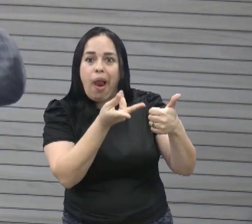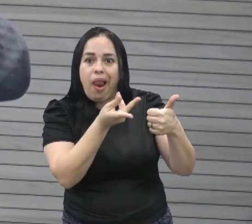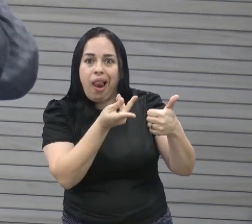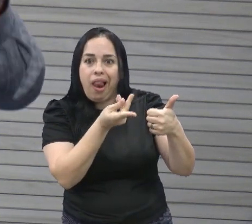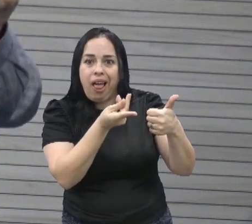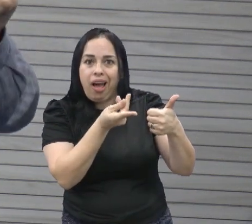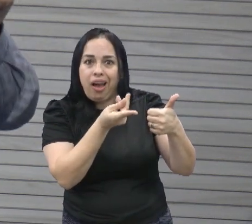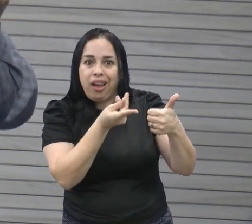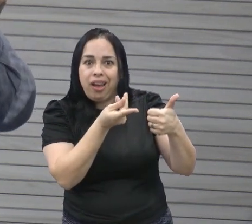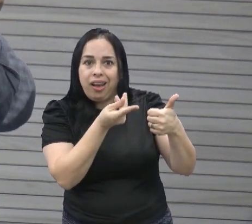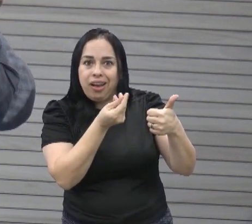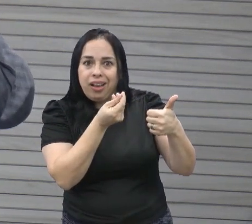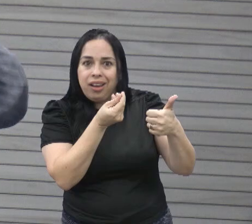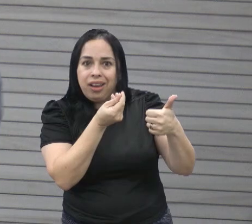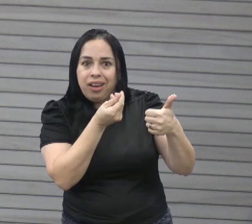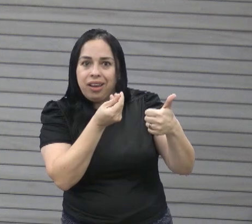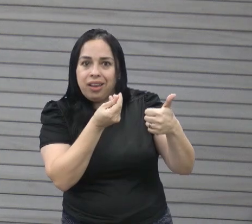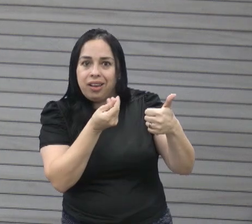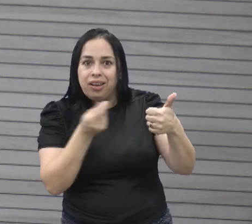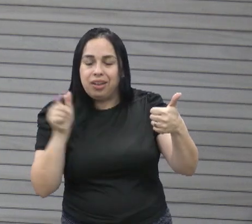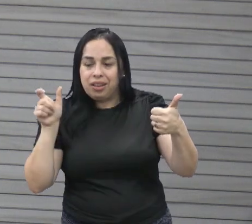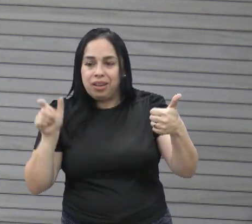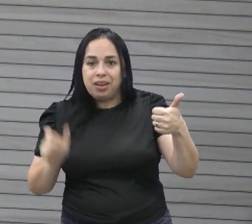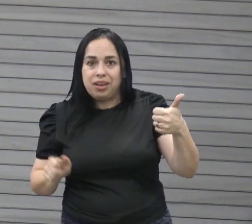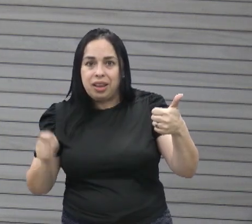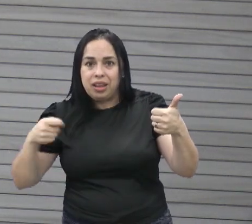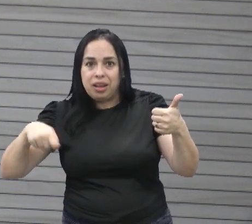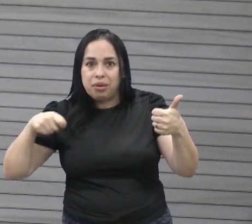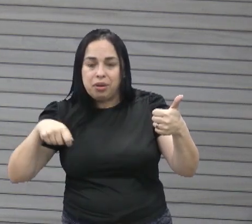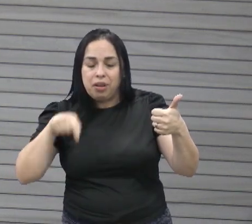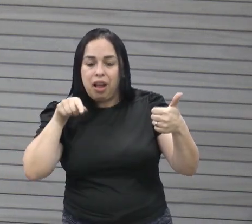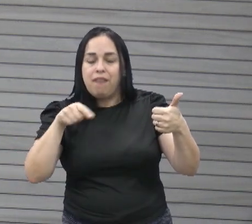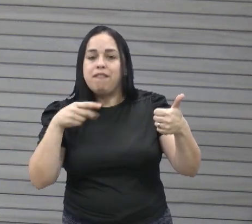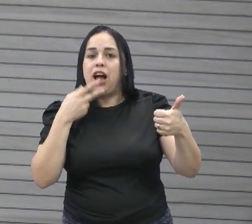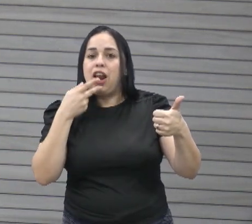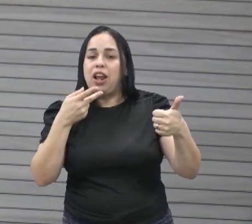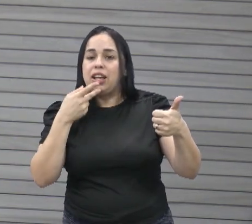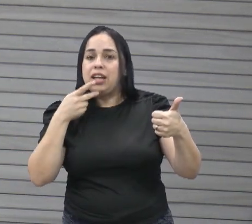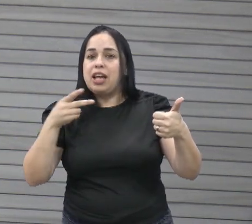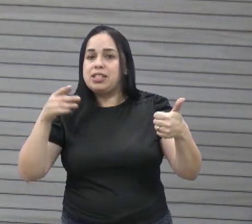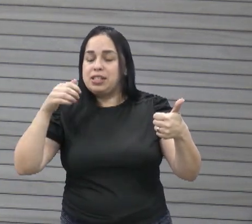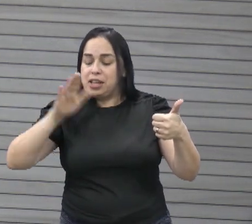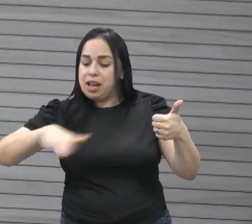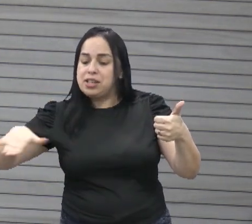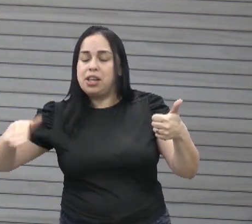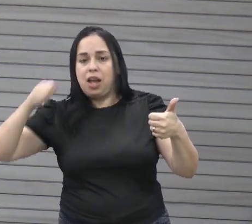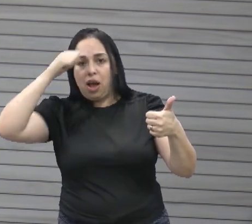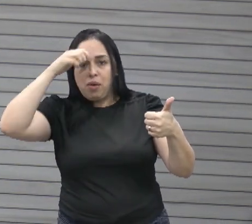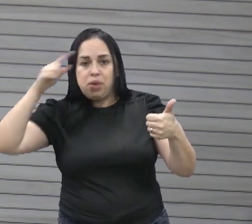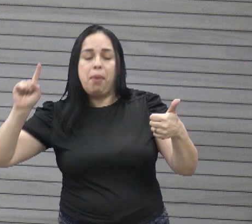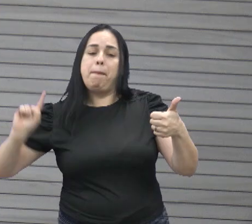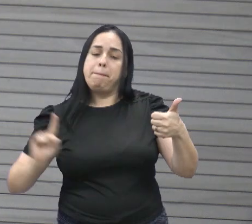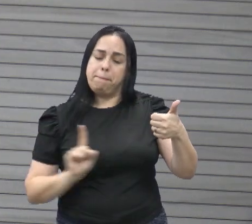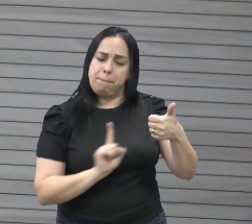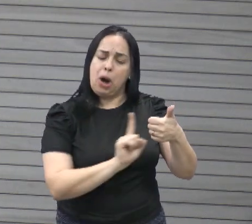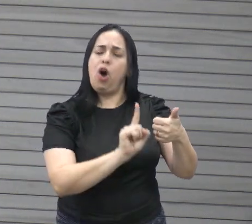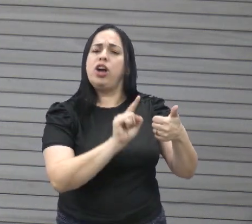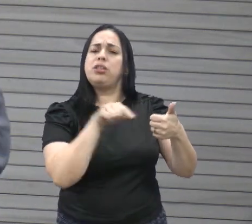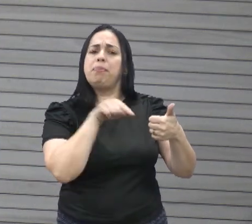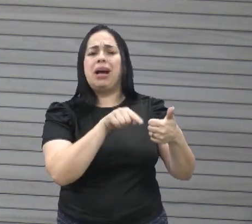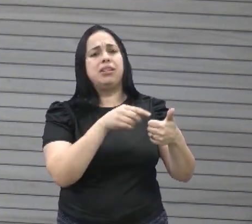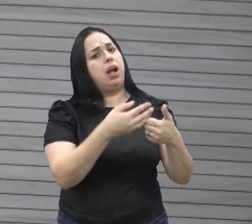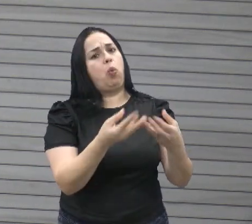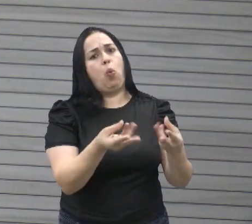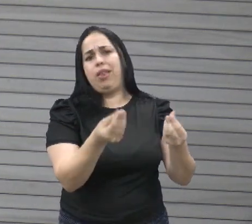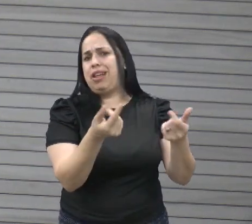perita, colocada pela administração pública, está colocando as crianças autistas e com deficiência para andar nesses ônibus.